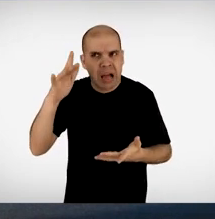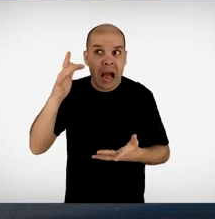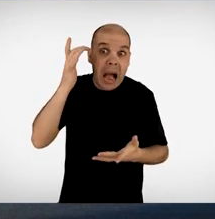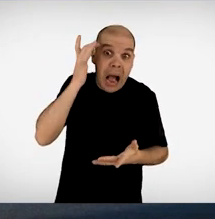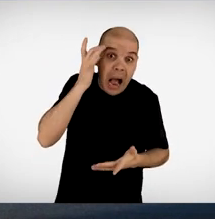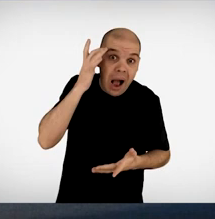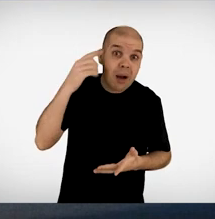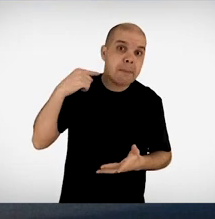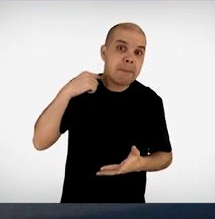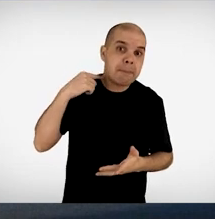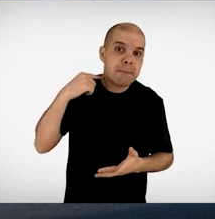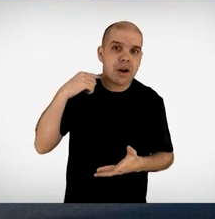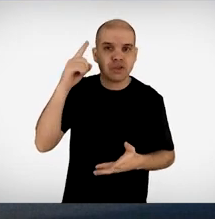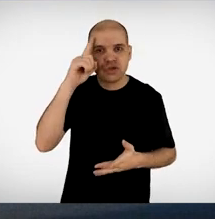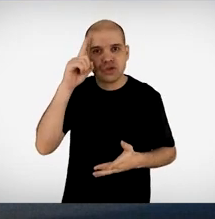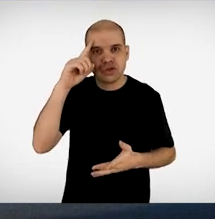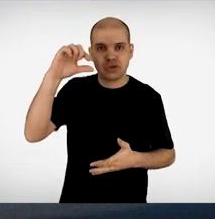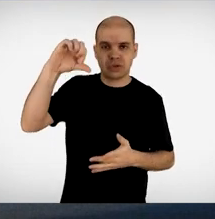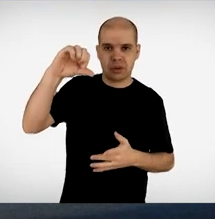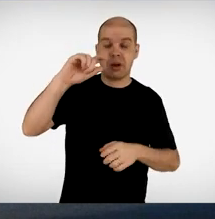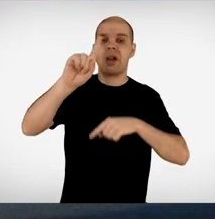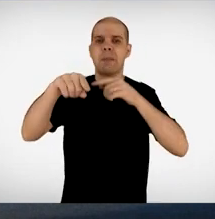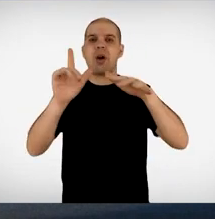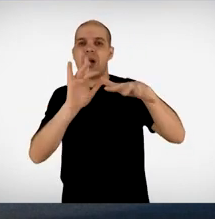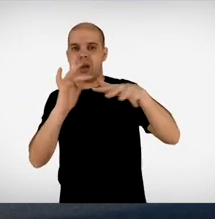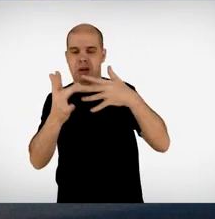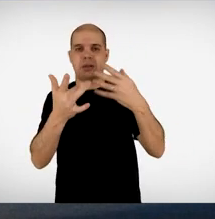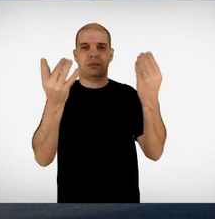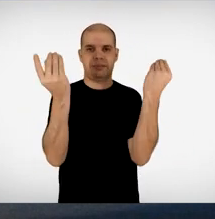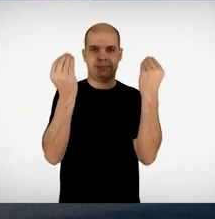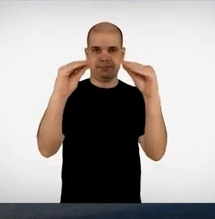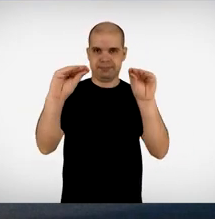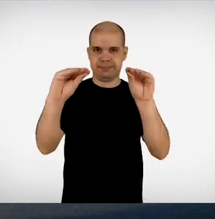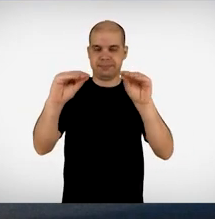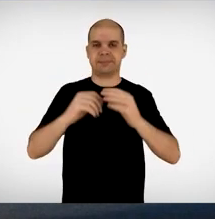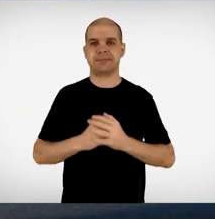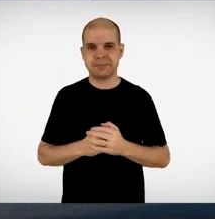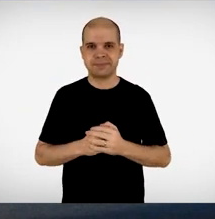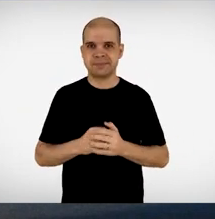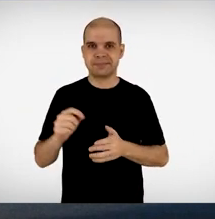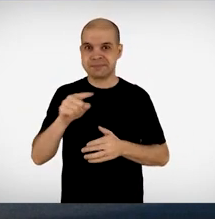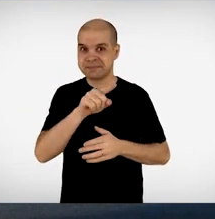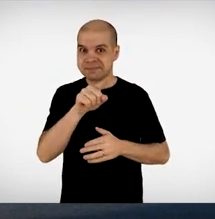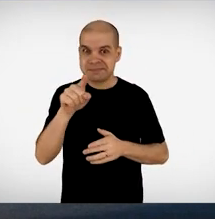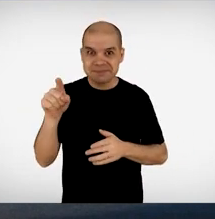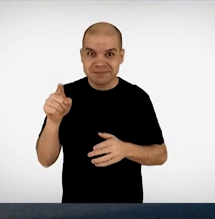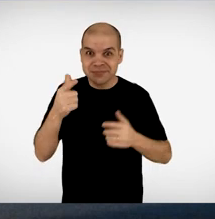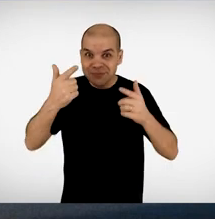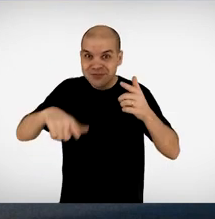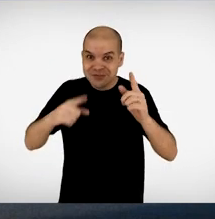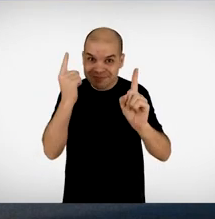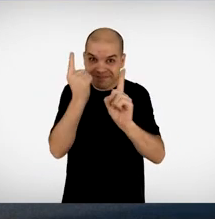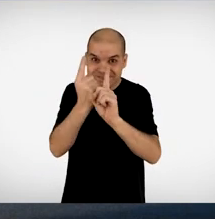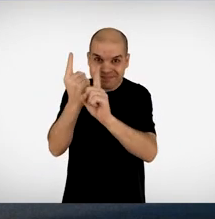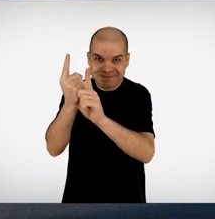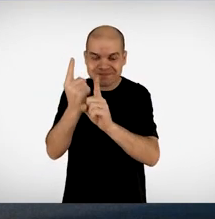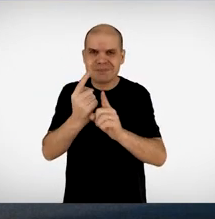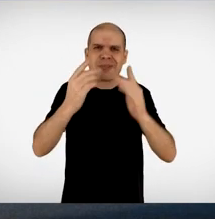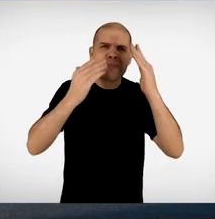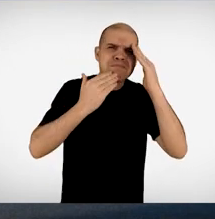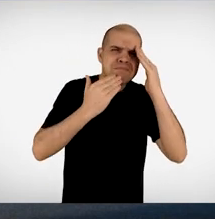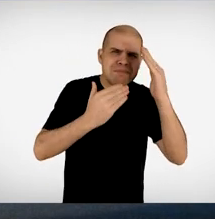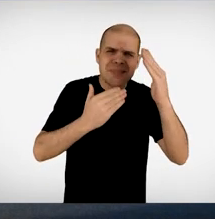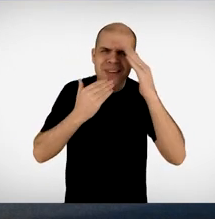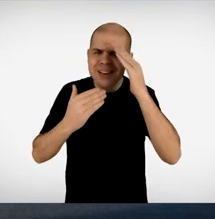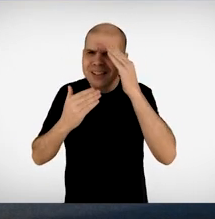que é 9 de maio, não decorei ainda, mas vai sair nas redes sociais, tá bom? Aguardo, então, vocês para o